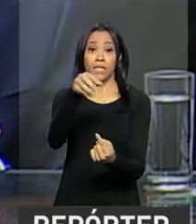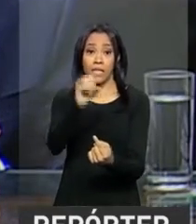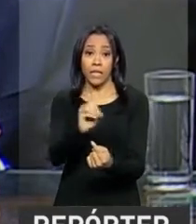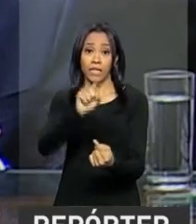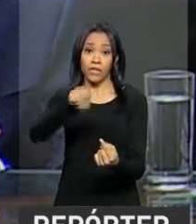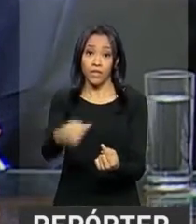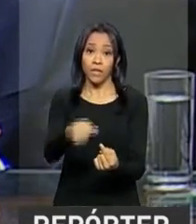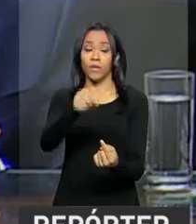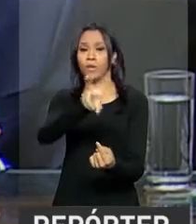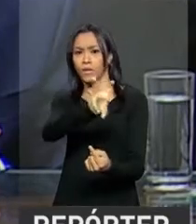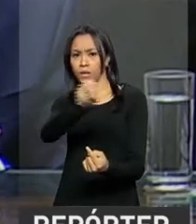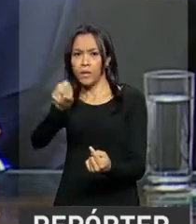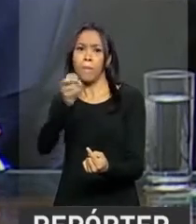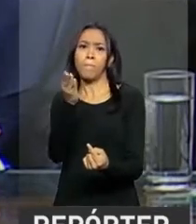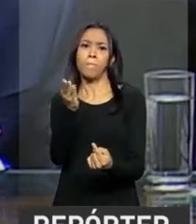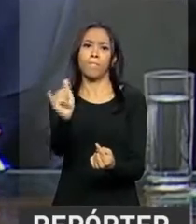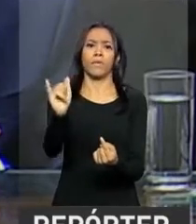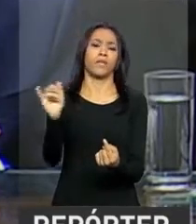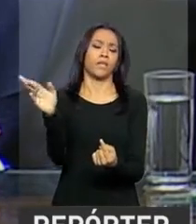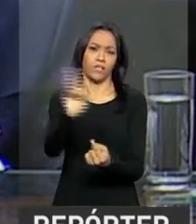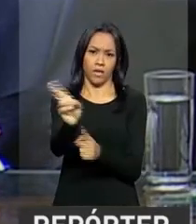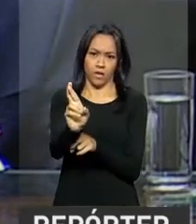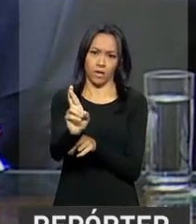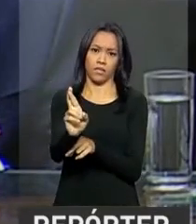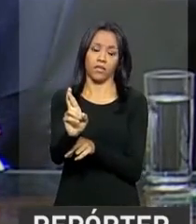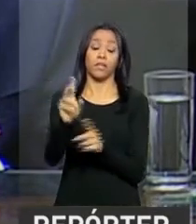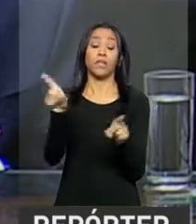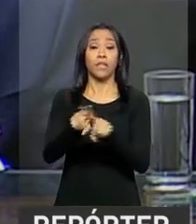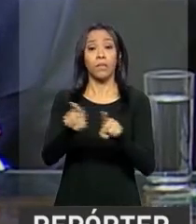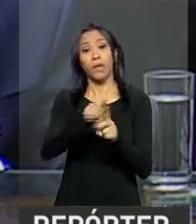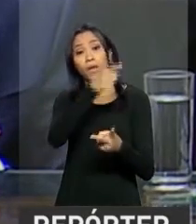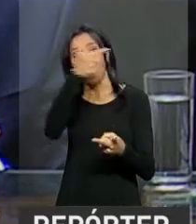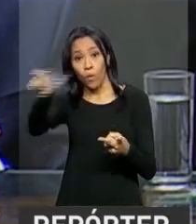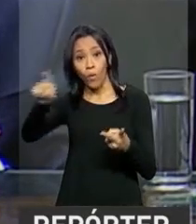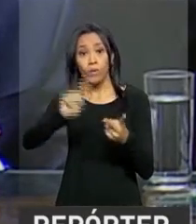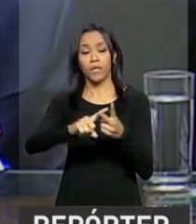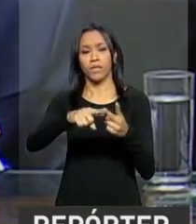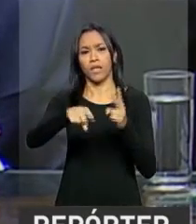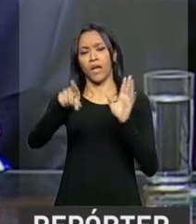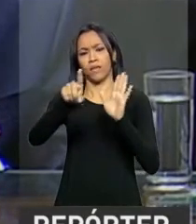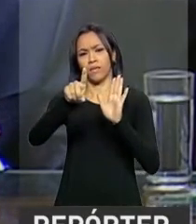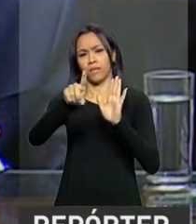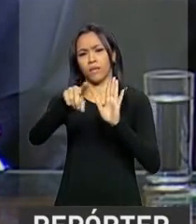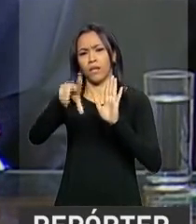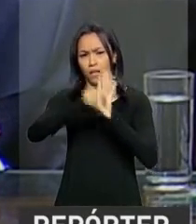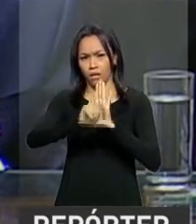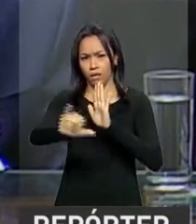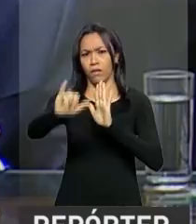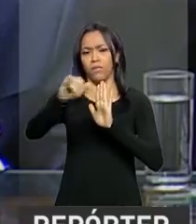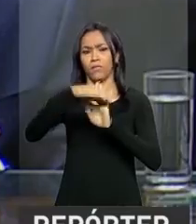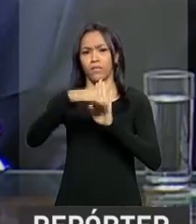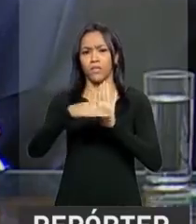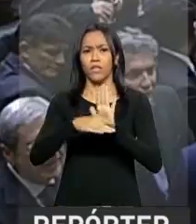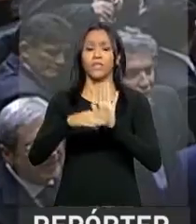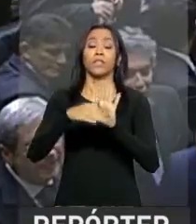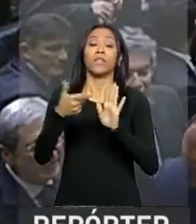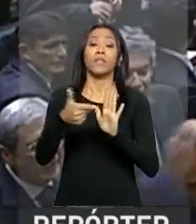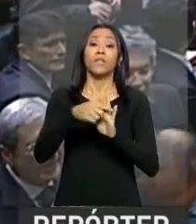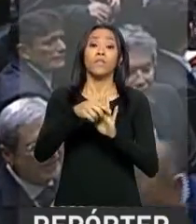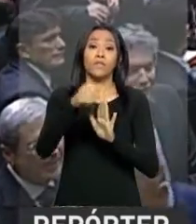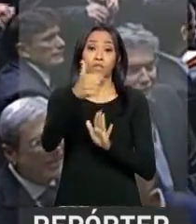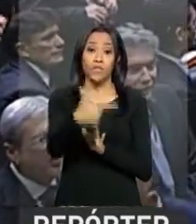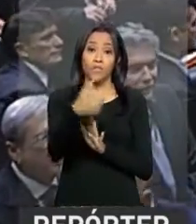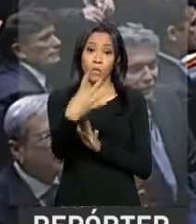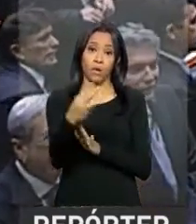bilhões de reais. Inicialmente, a Lei de Diretrizes Orçamentárias previa um superávit de 24 bilhões de reais. Nesse